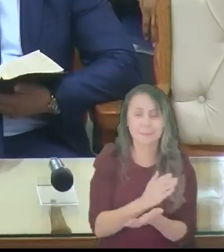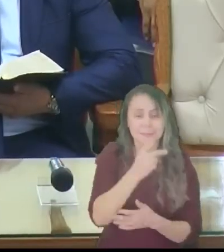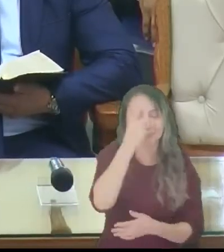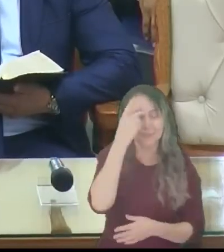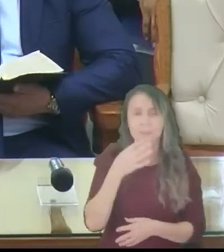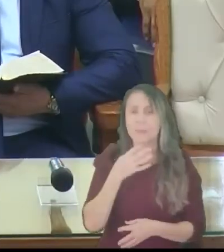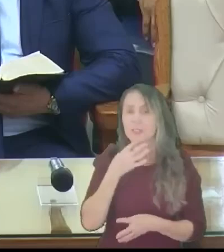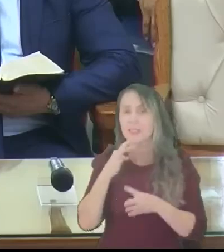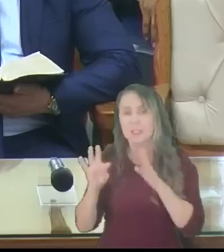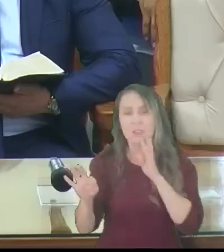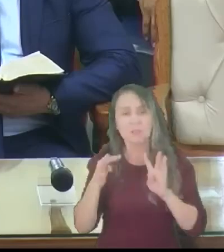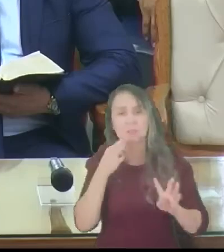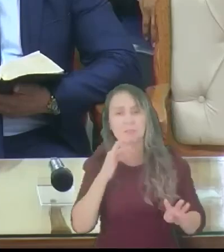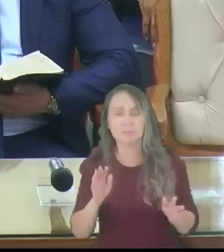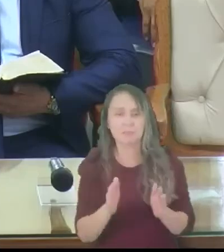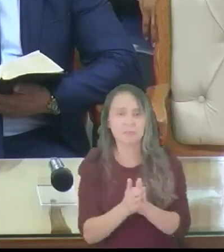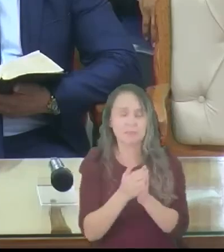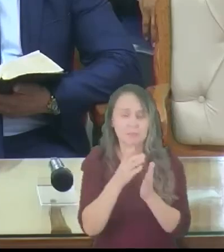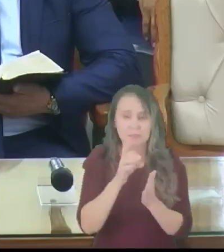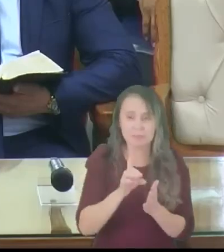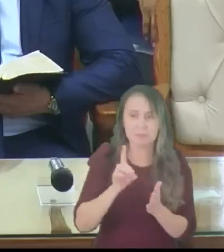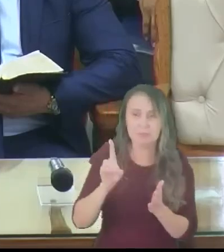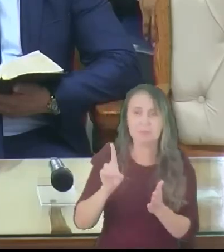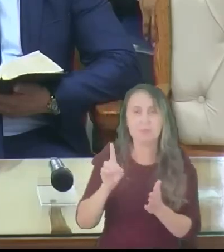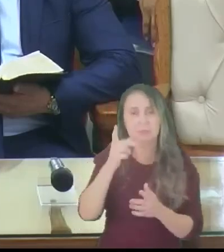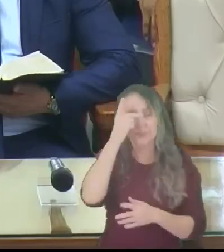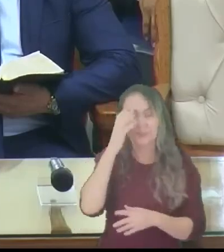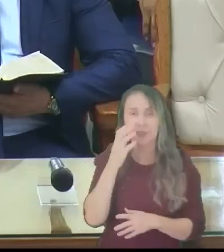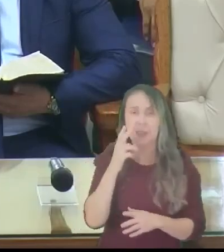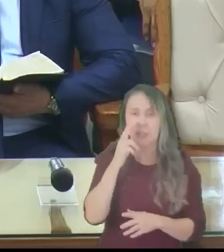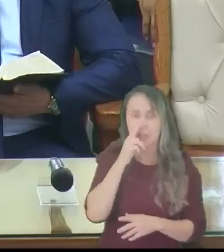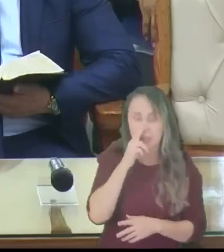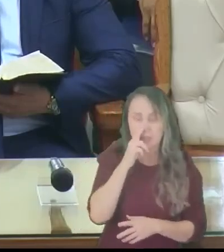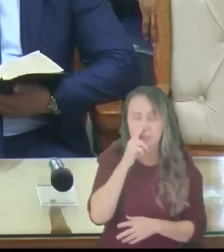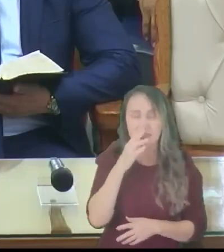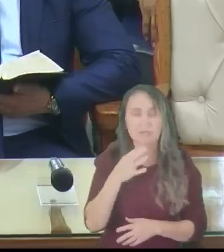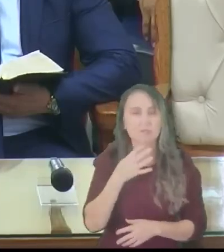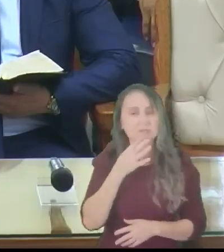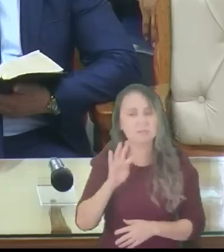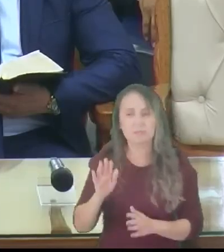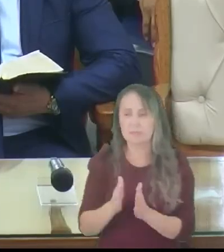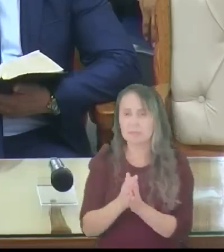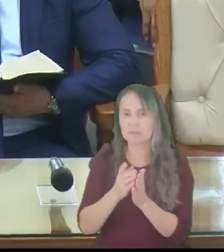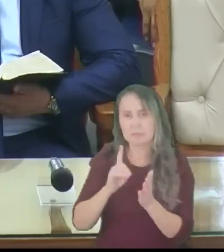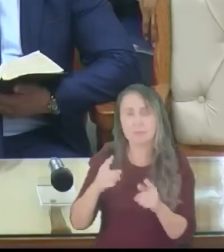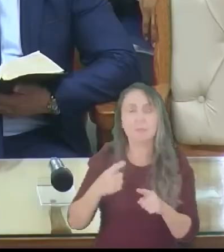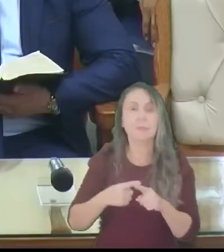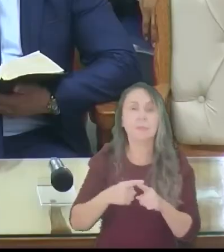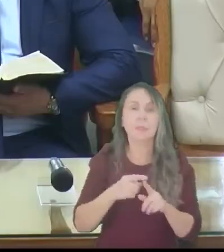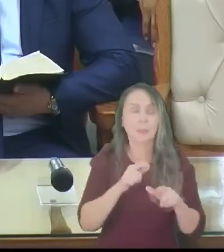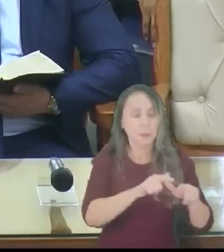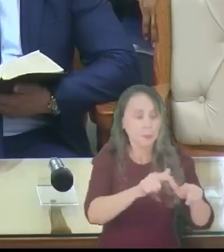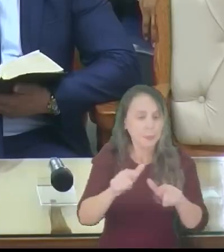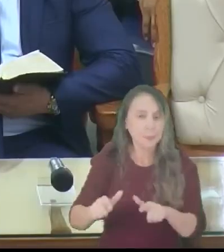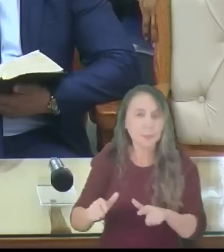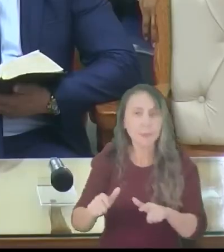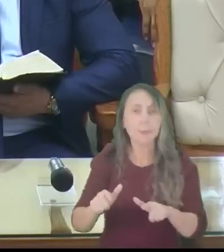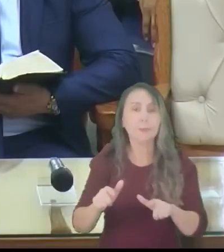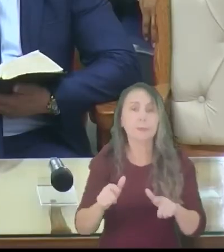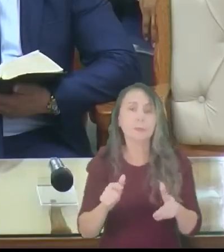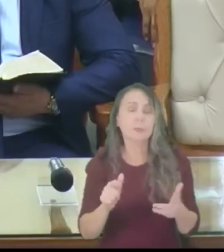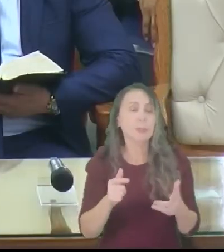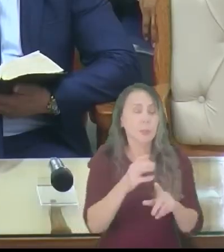Bíblia. A Bíblia, muitos evangélicos não conhecem mais a Bíblia porque em muitos lugares os cultos são só